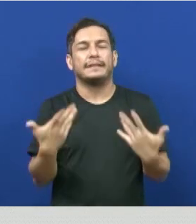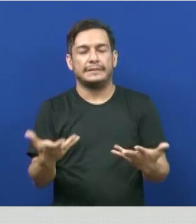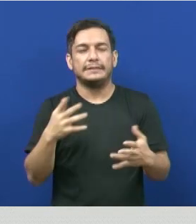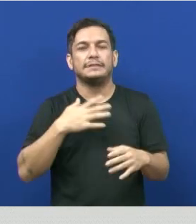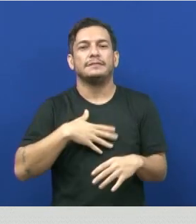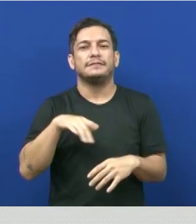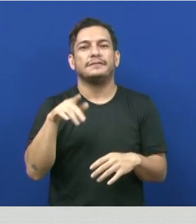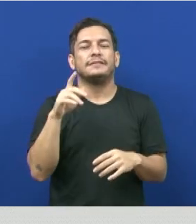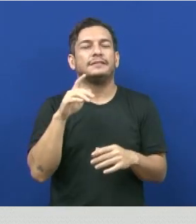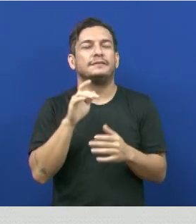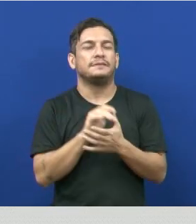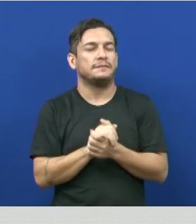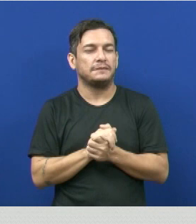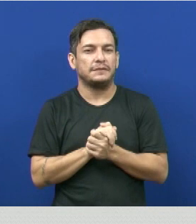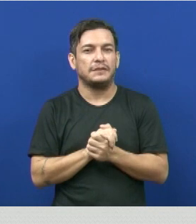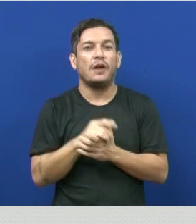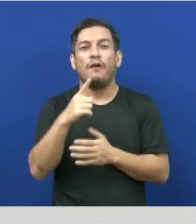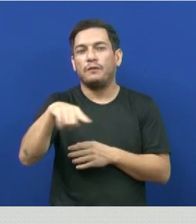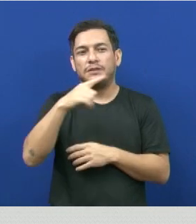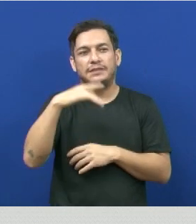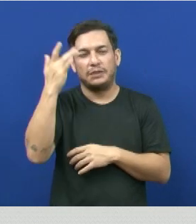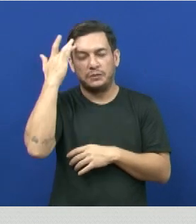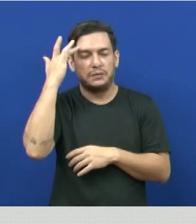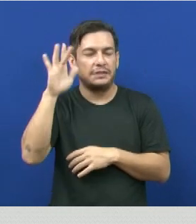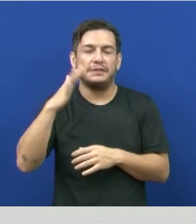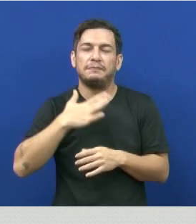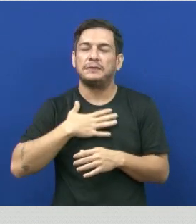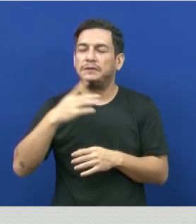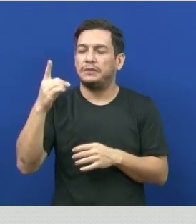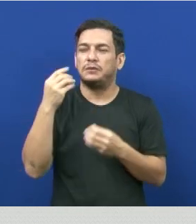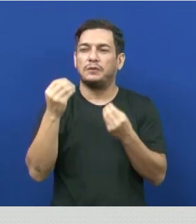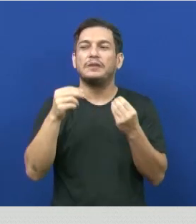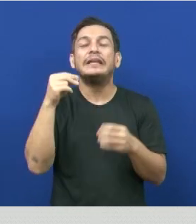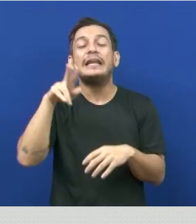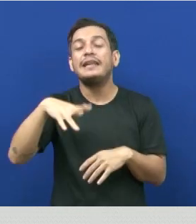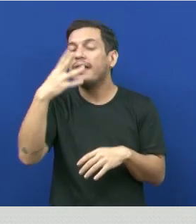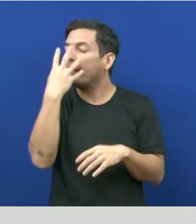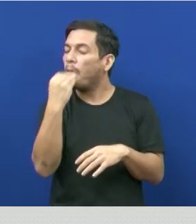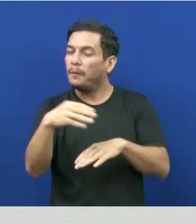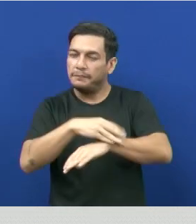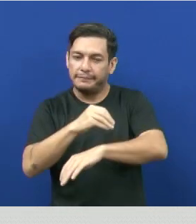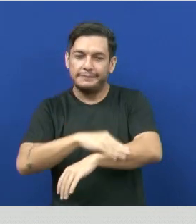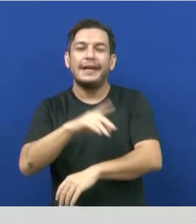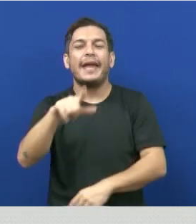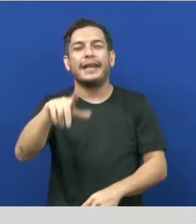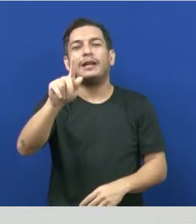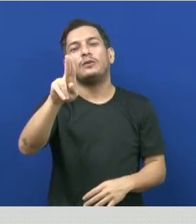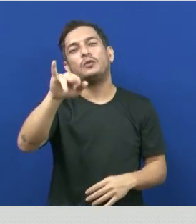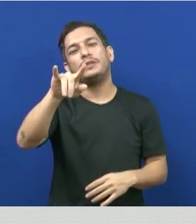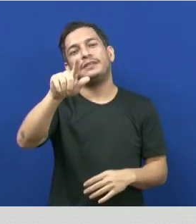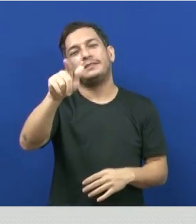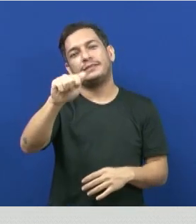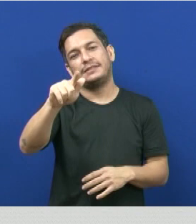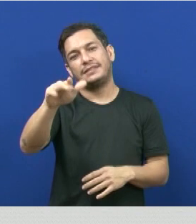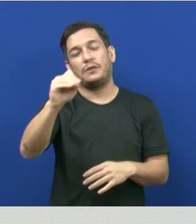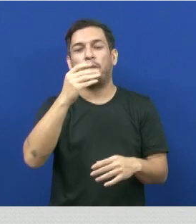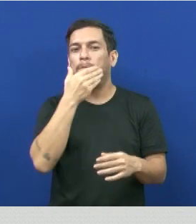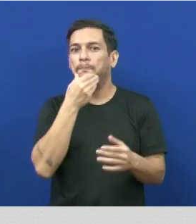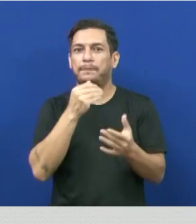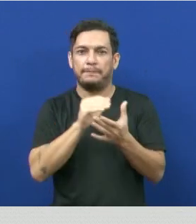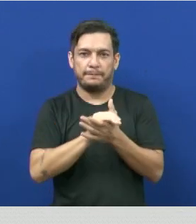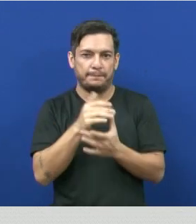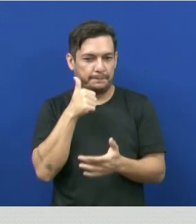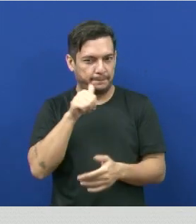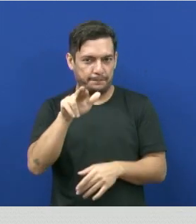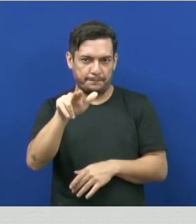gente gente do céu se é mais ideia quem era o tal do lobisomem era o luizão marido da minha irmã